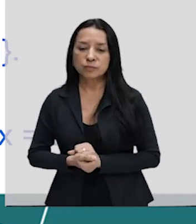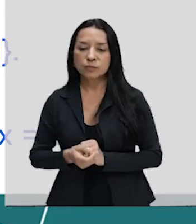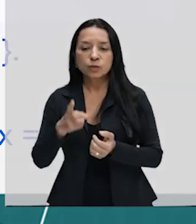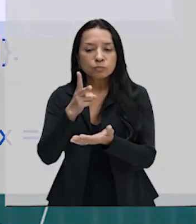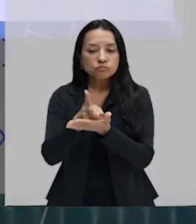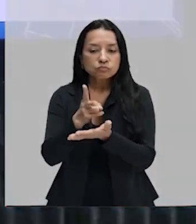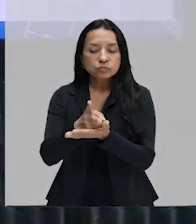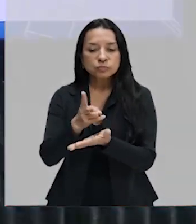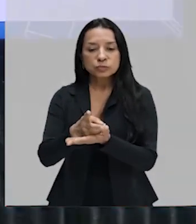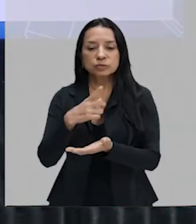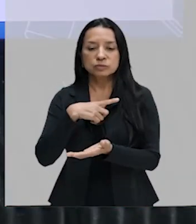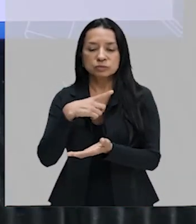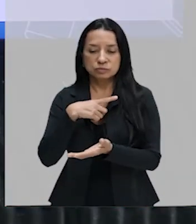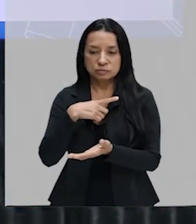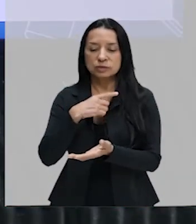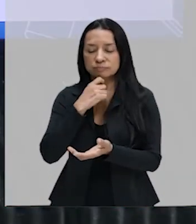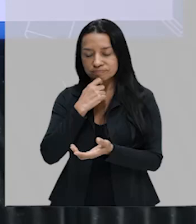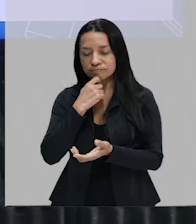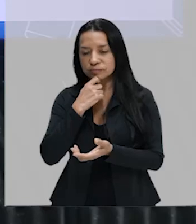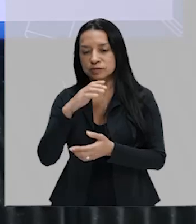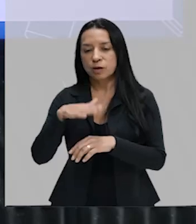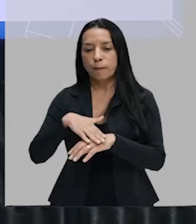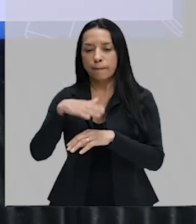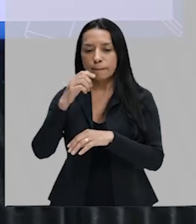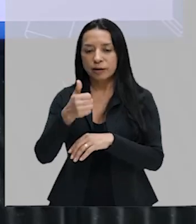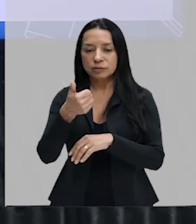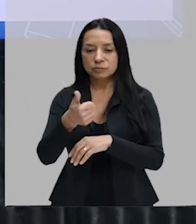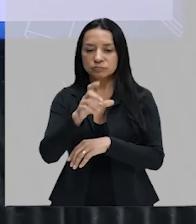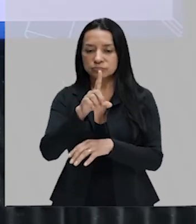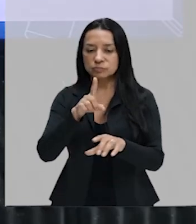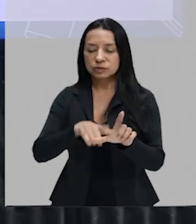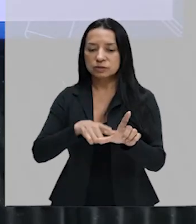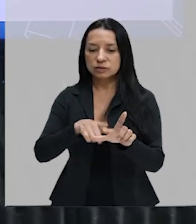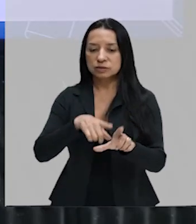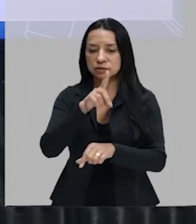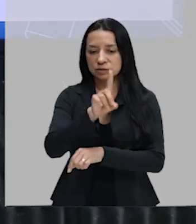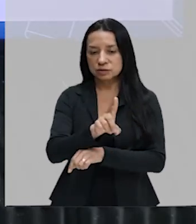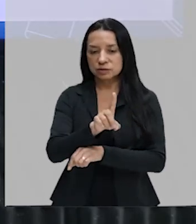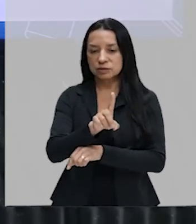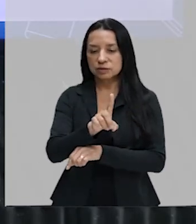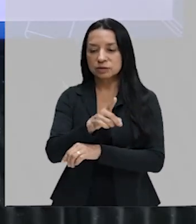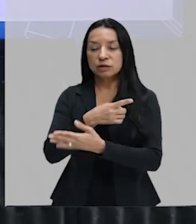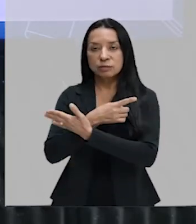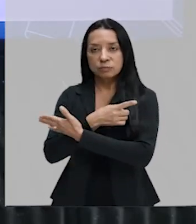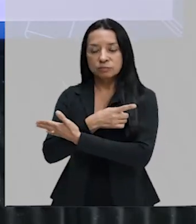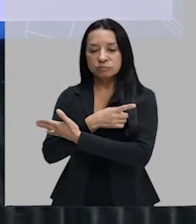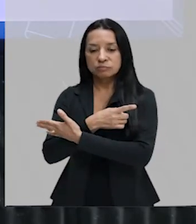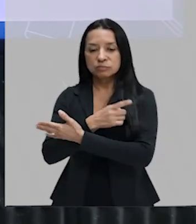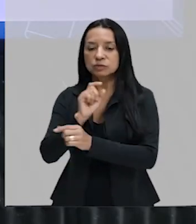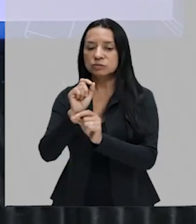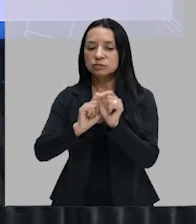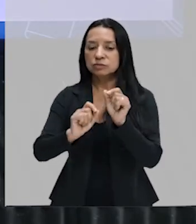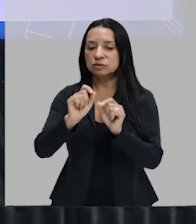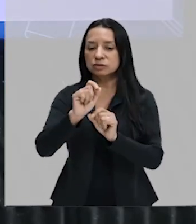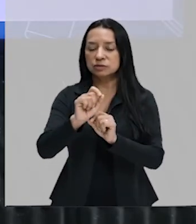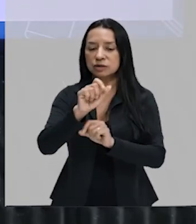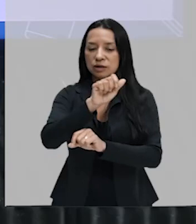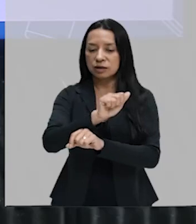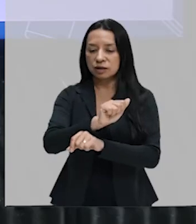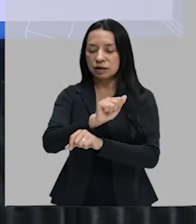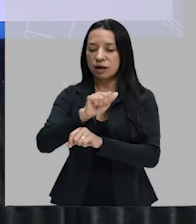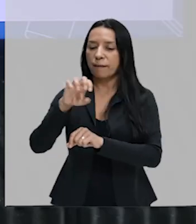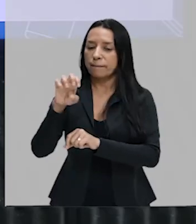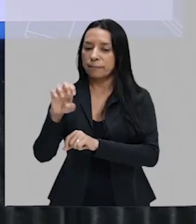aí. Temos ainda mais uma sentença aqui na letra D, está afirmando que o elemento